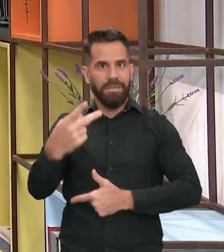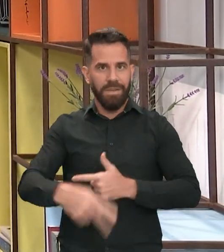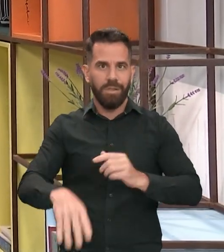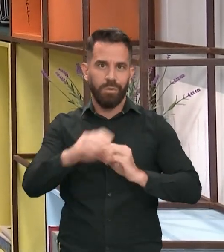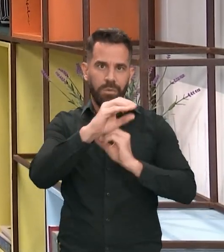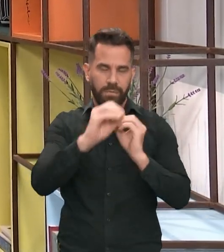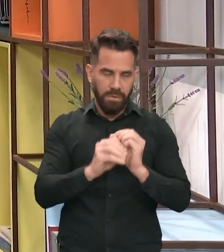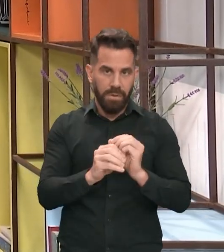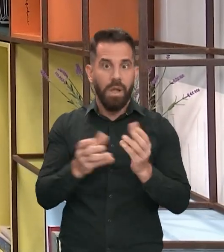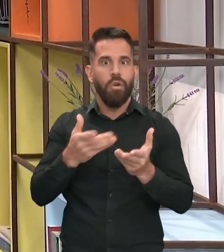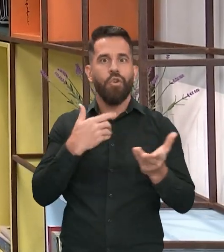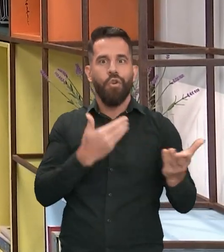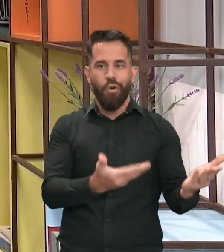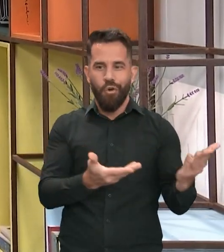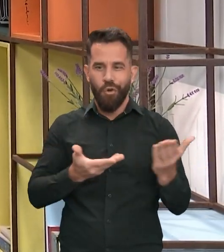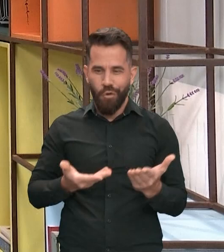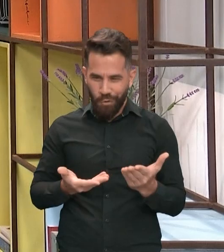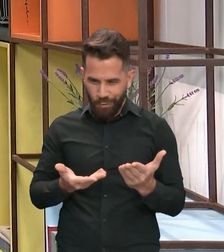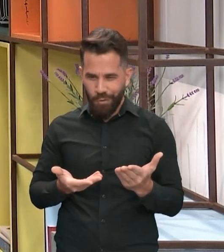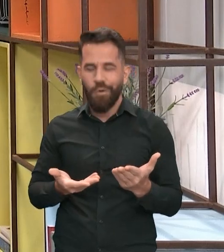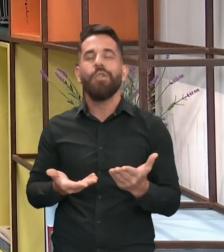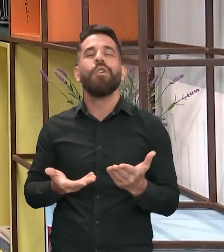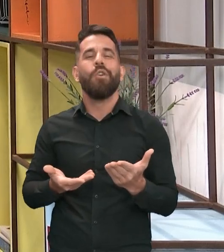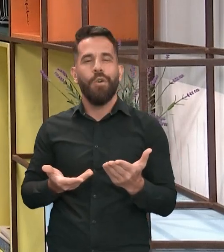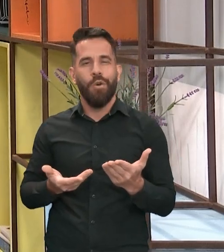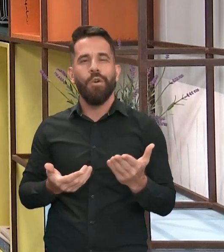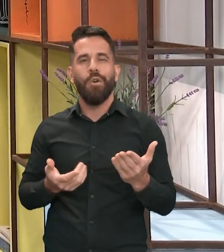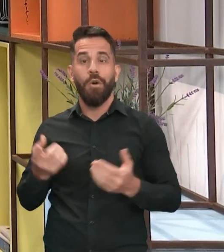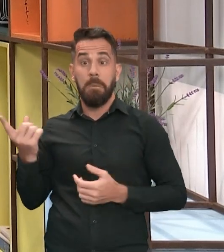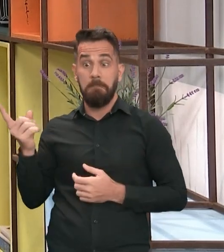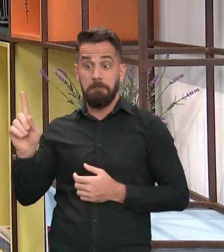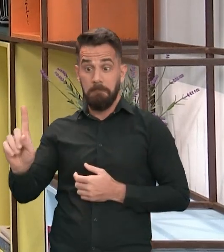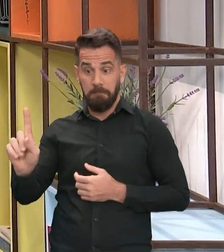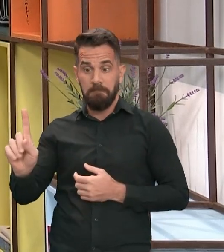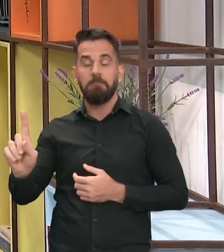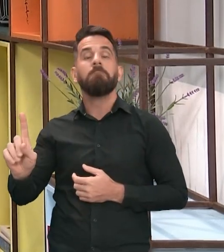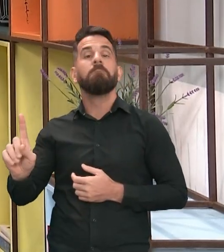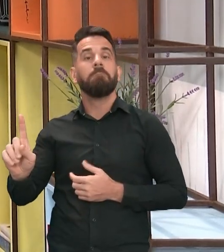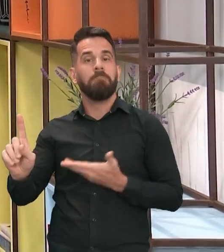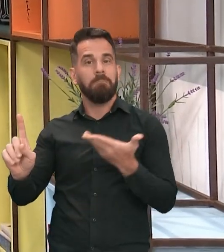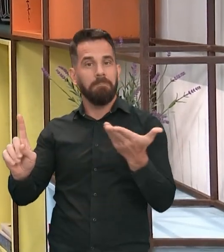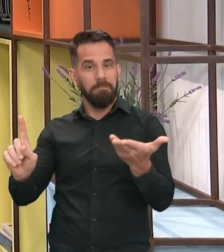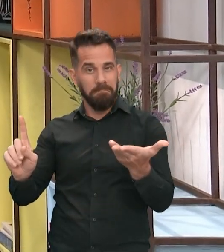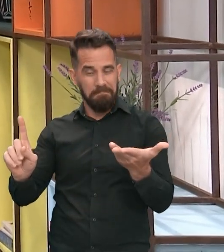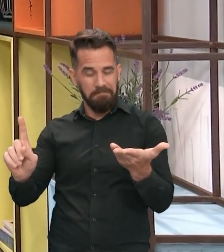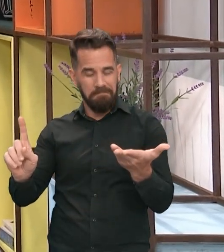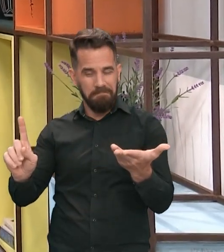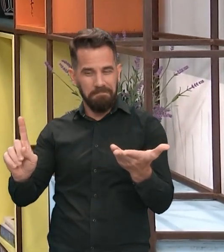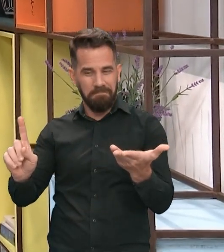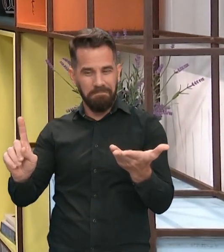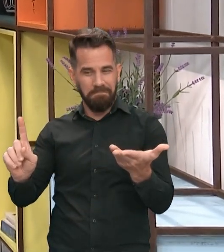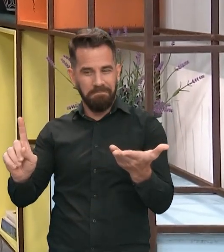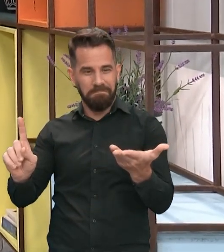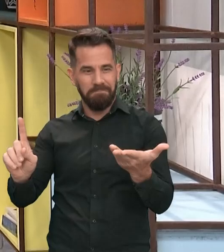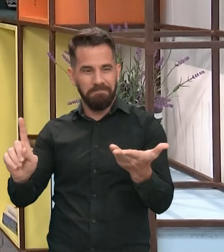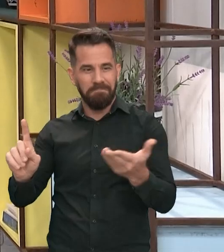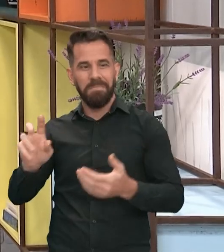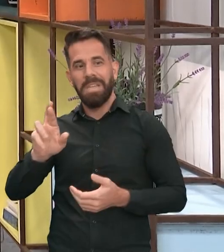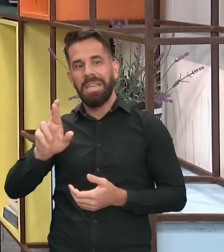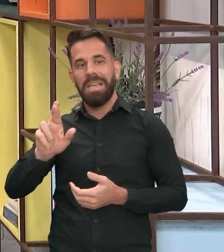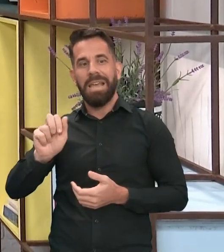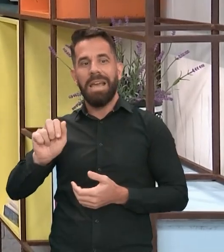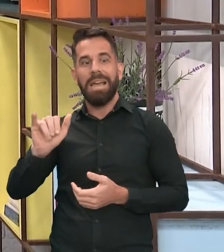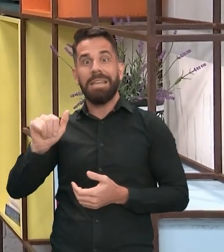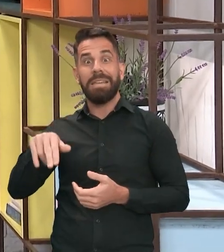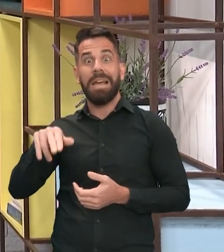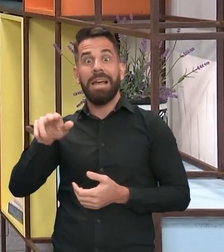mais uma vez para contar tudo para a gente do que acontece aqui na universidade é a Rayane Bonfim. Pode ir chegando, Rayane. Tudo bem com você? Oi, Cássio,